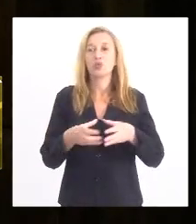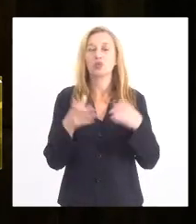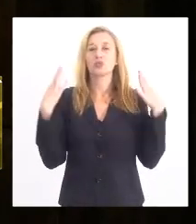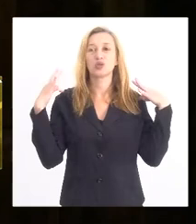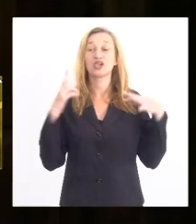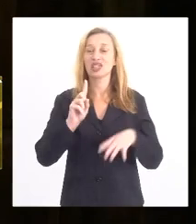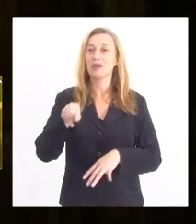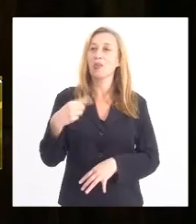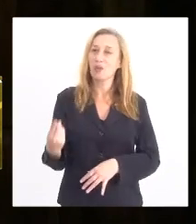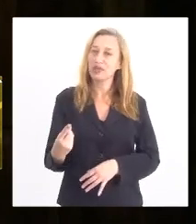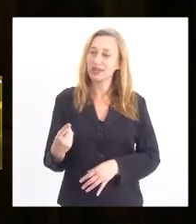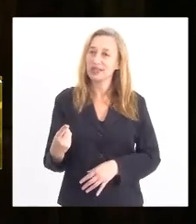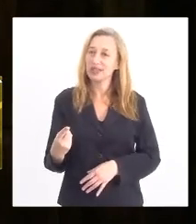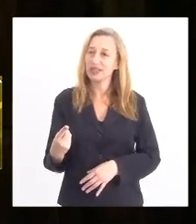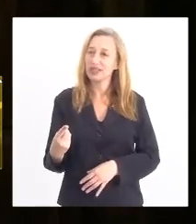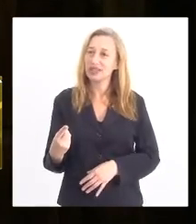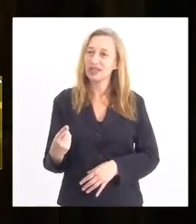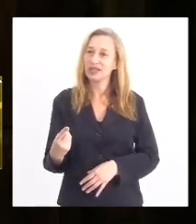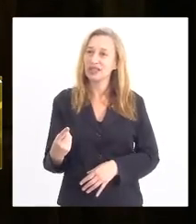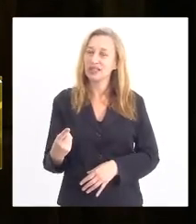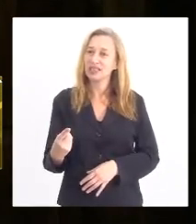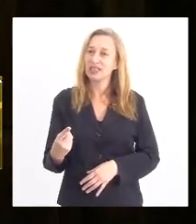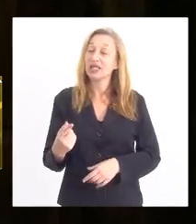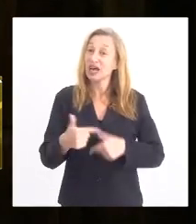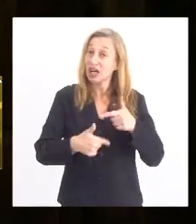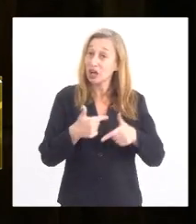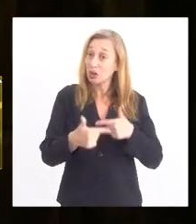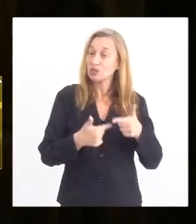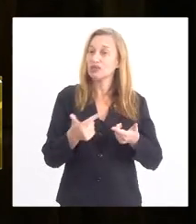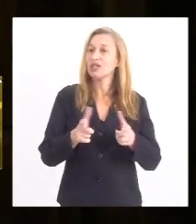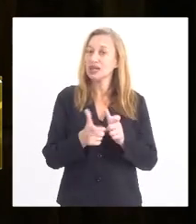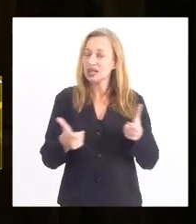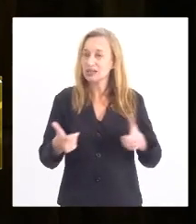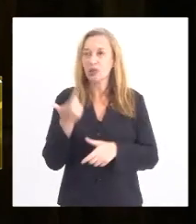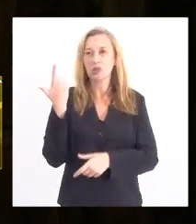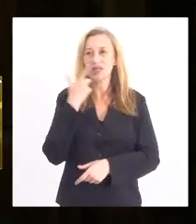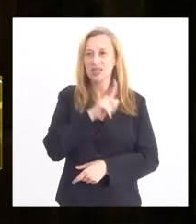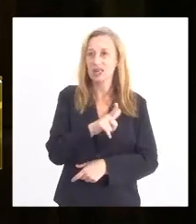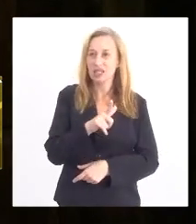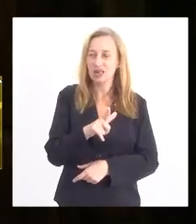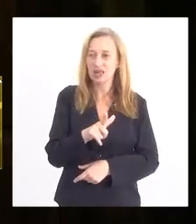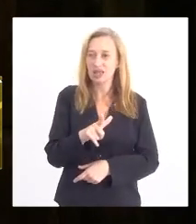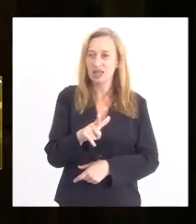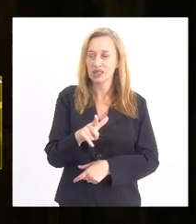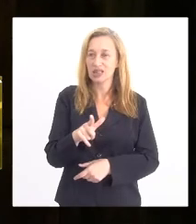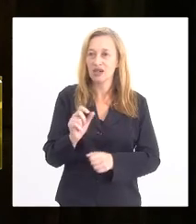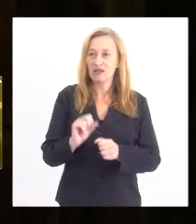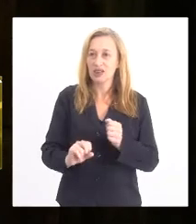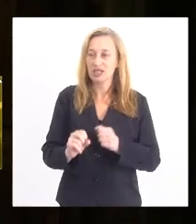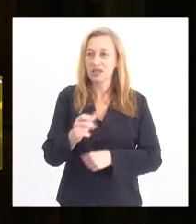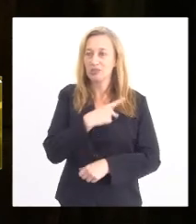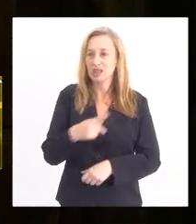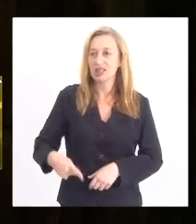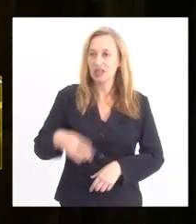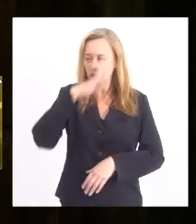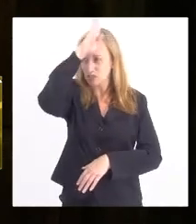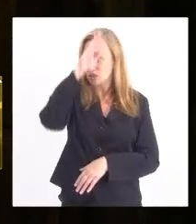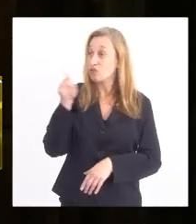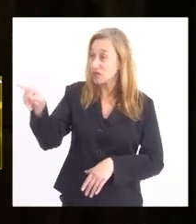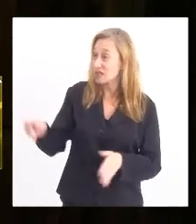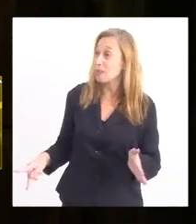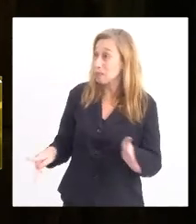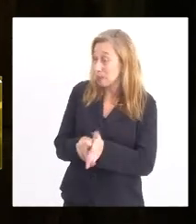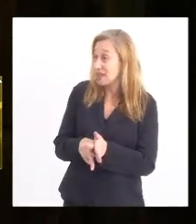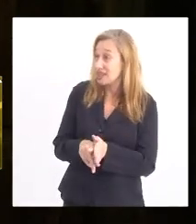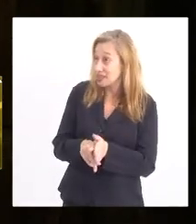E logo depois nós fizemos aquela batalha é muito grande para que a gente conseguisse convencer o presidente bolsonaro que eu quero dizer que você fez